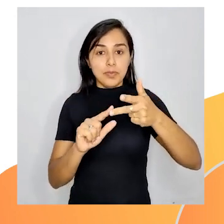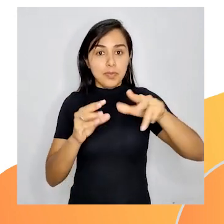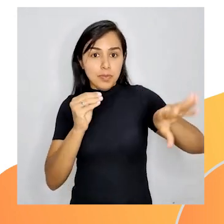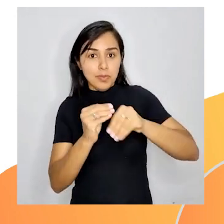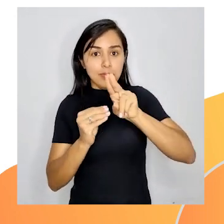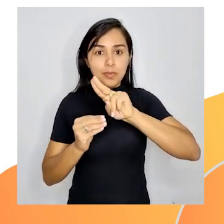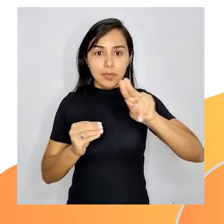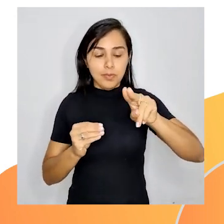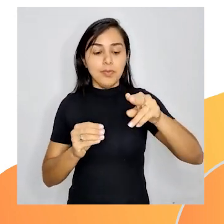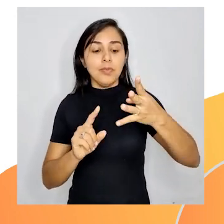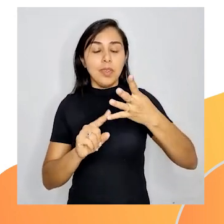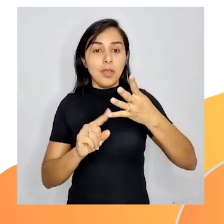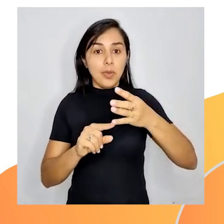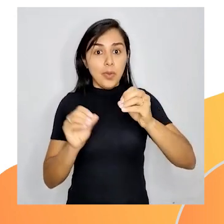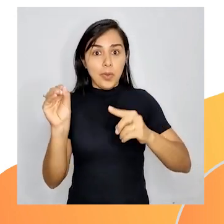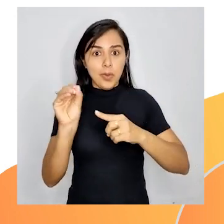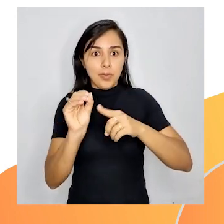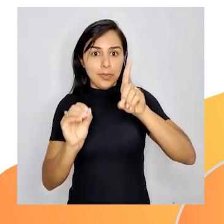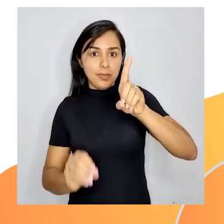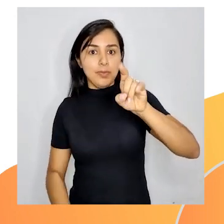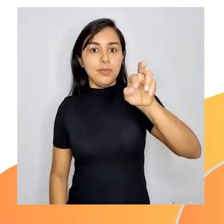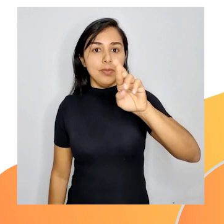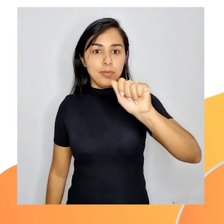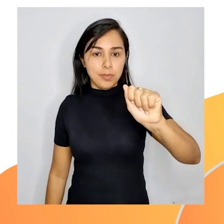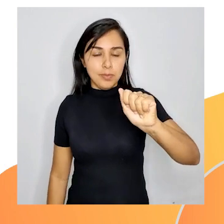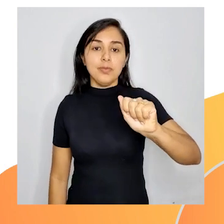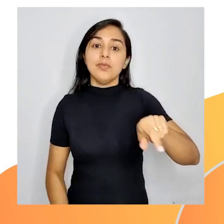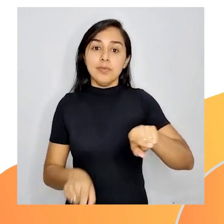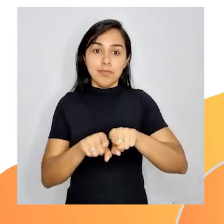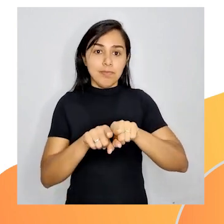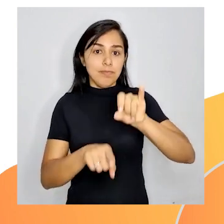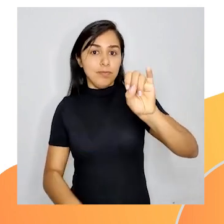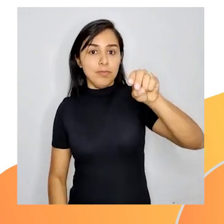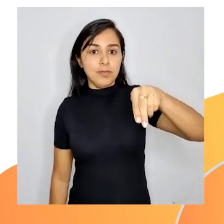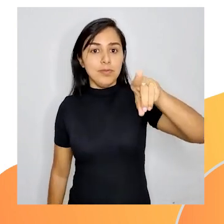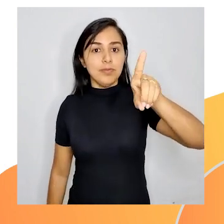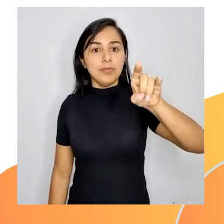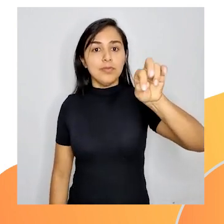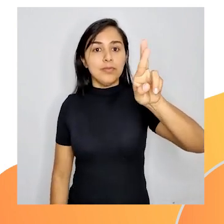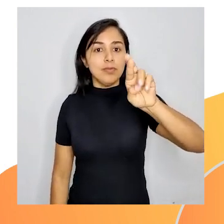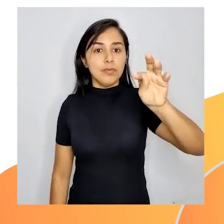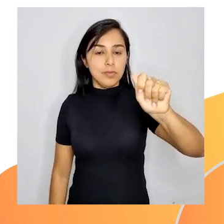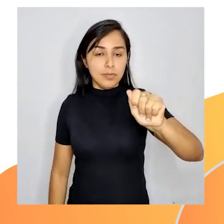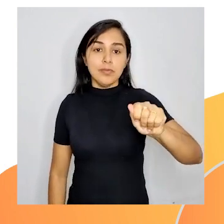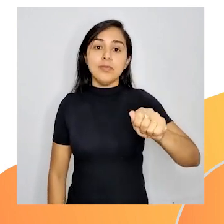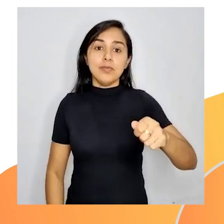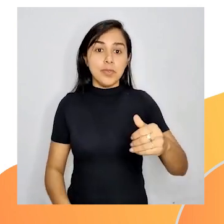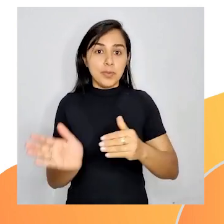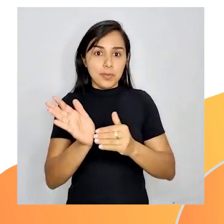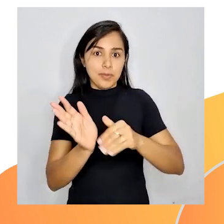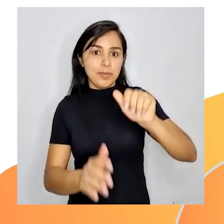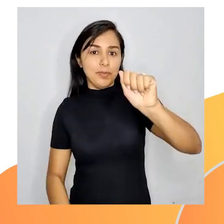objetiva direta, objetiva indireta e apositiva. A